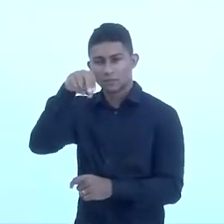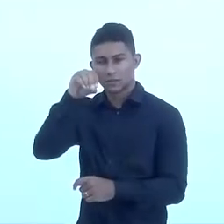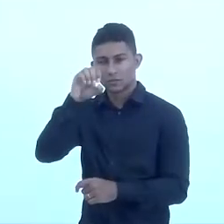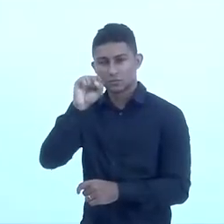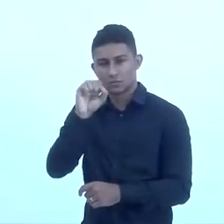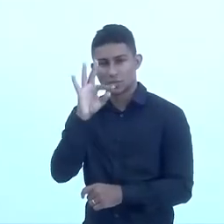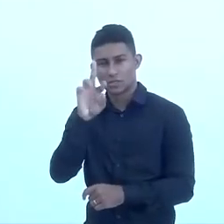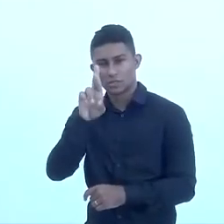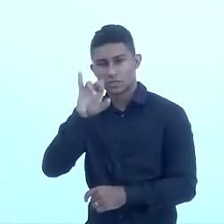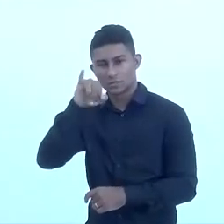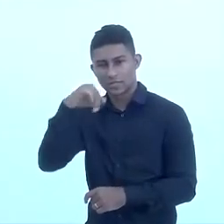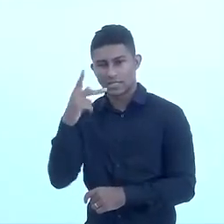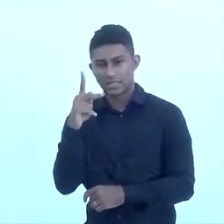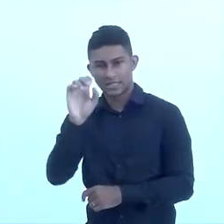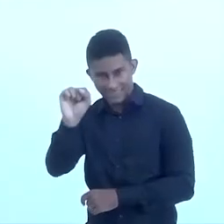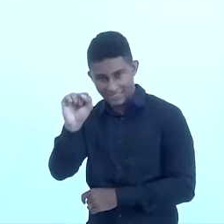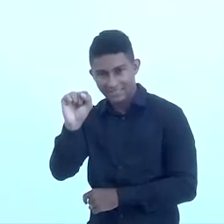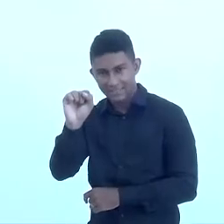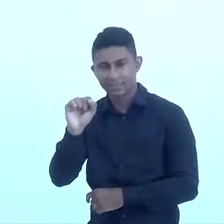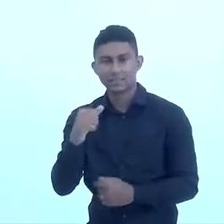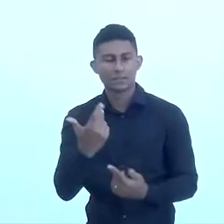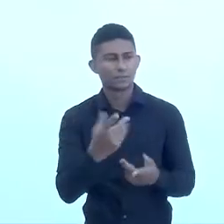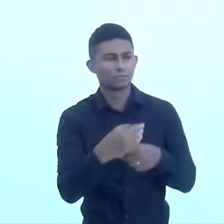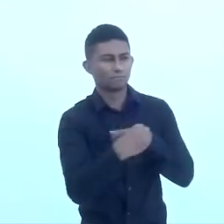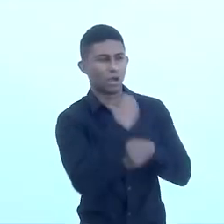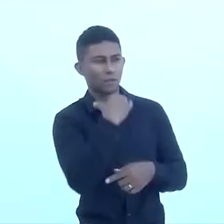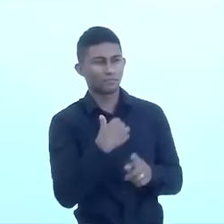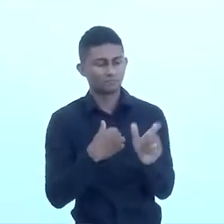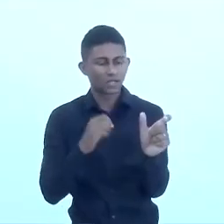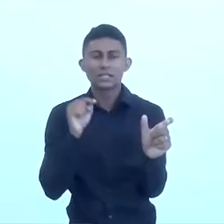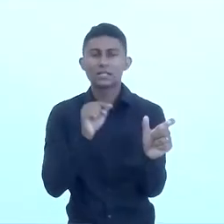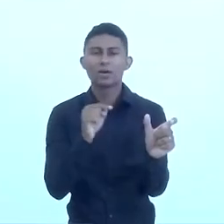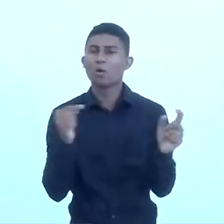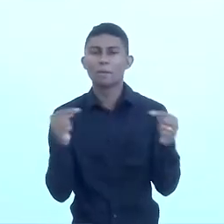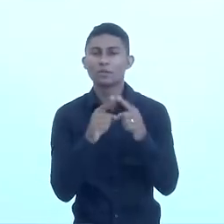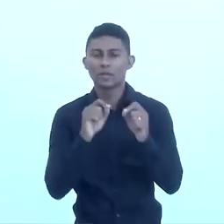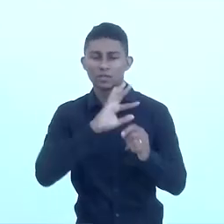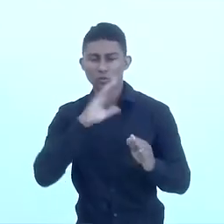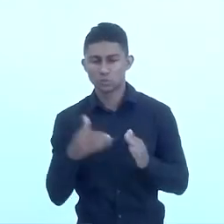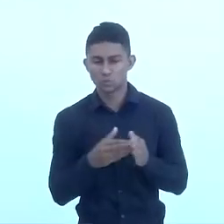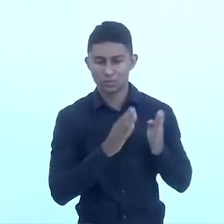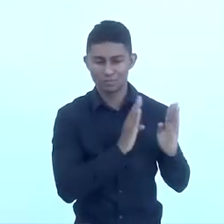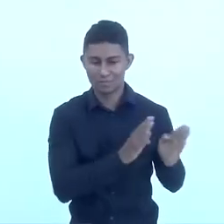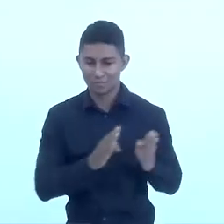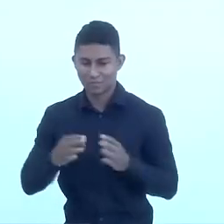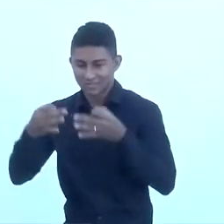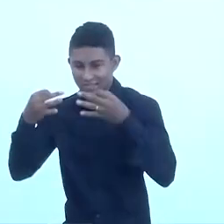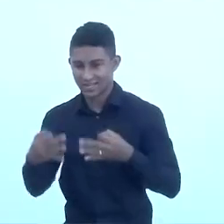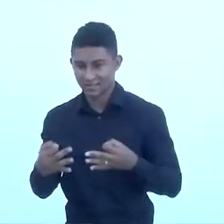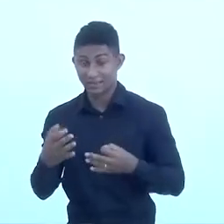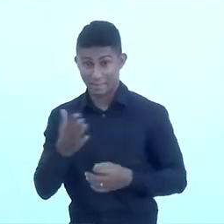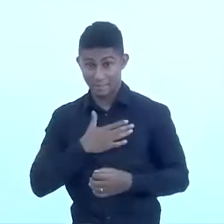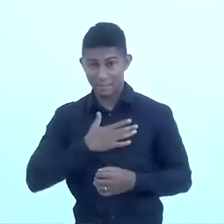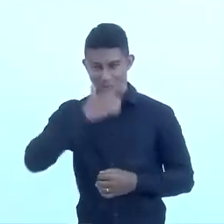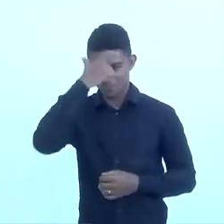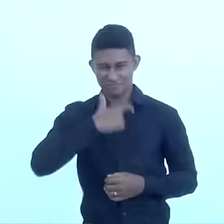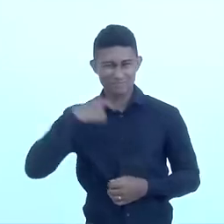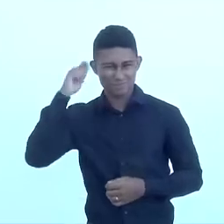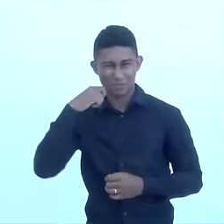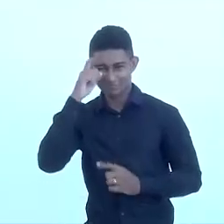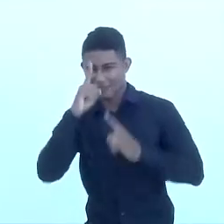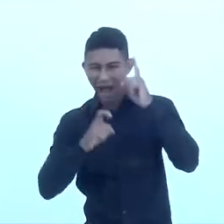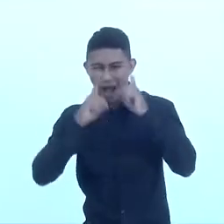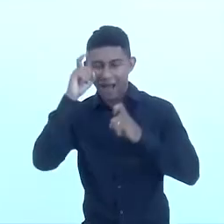trinques. Nos trinques, veio em algum momento assim, que tudo esteja nos trinques, digamos, né? O meu personagem, o